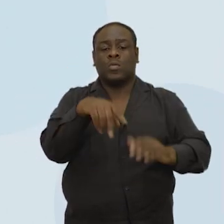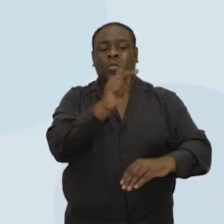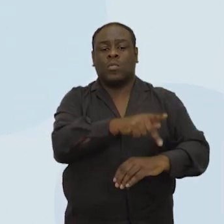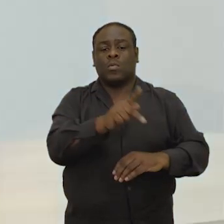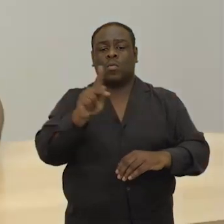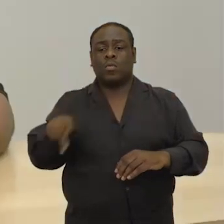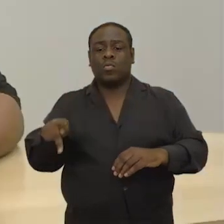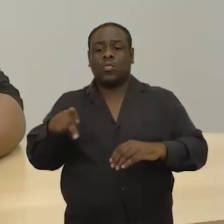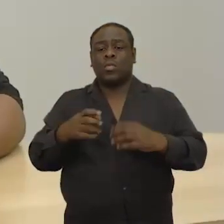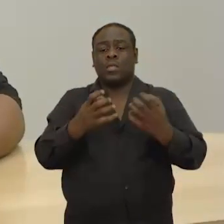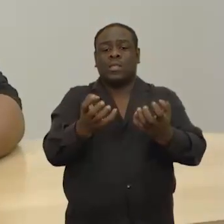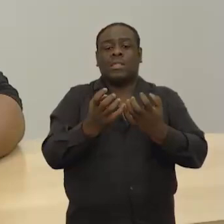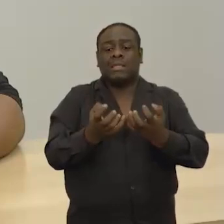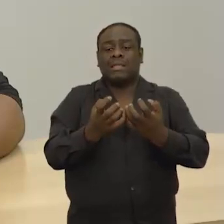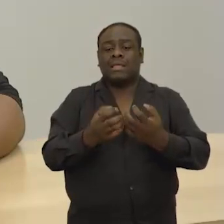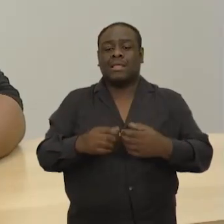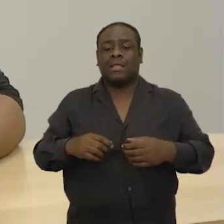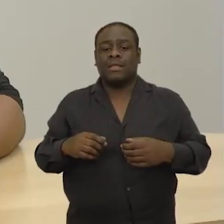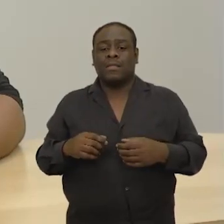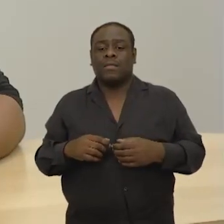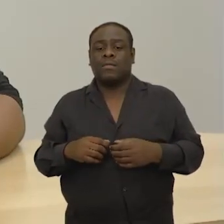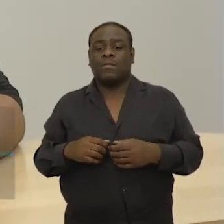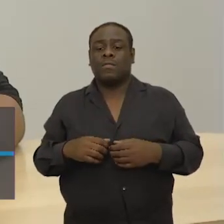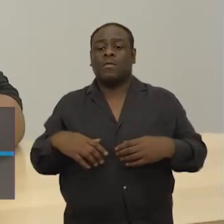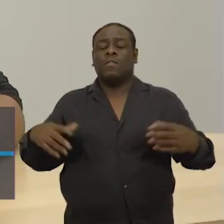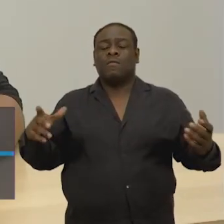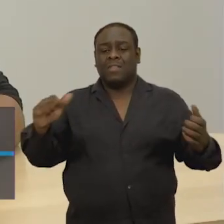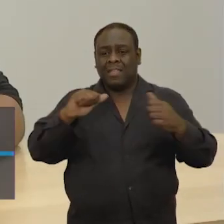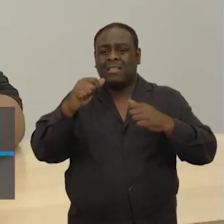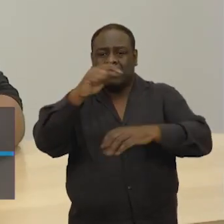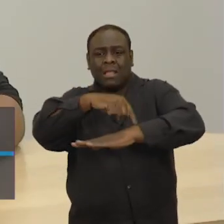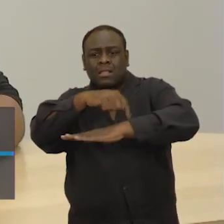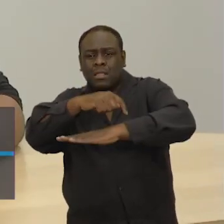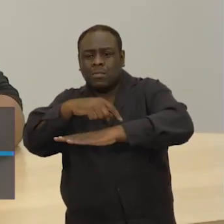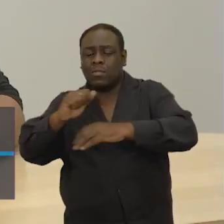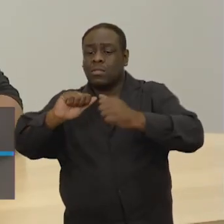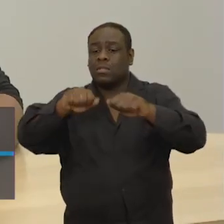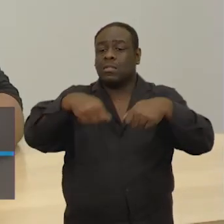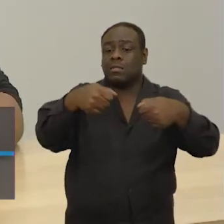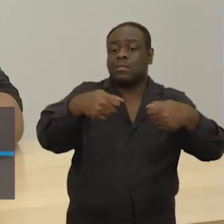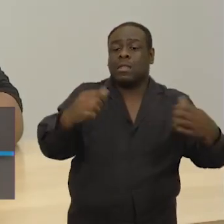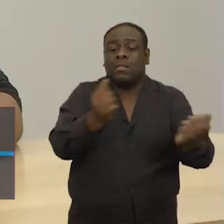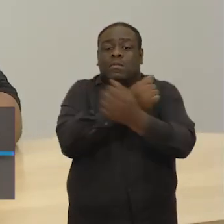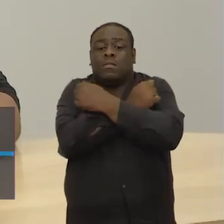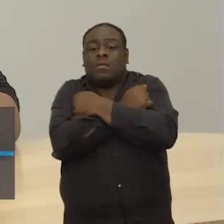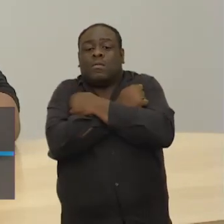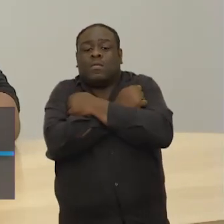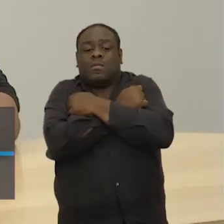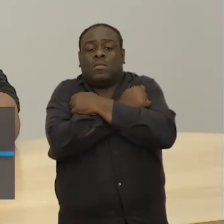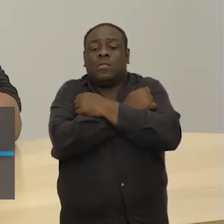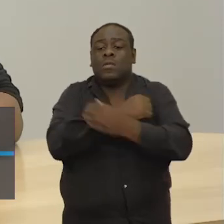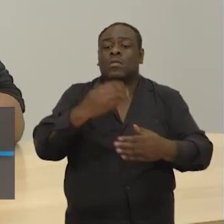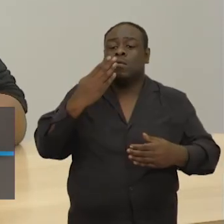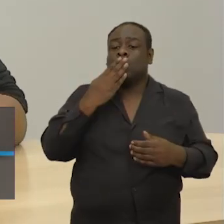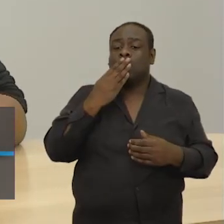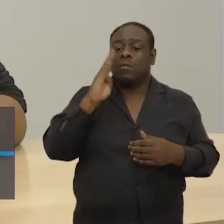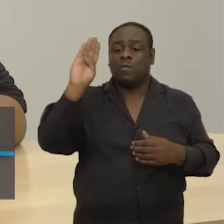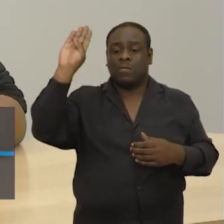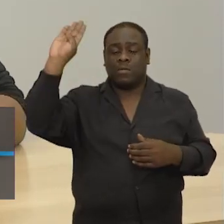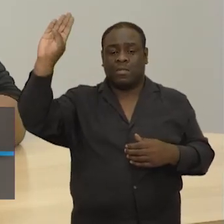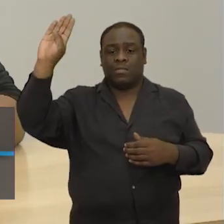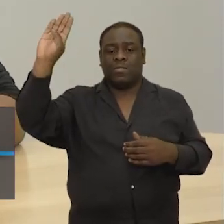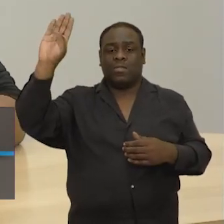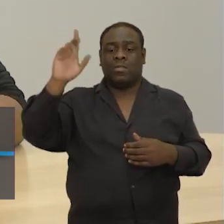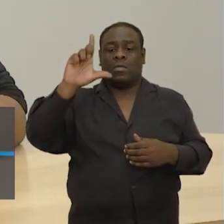o que eu estava esquecendo, Pro? Dos abraços. Será que vai dar tempo? Vamos ver se dá. Acho que dá sim. Vamos lá. Vamos ver. Os abraços que eu prometi para hoje, olha só.